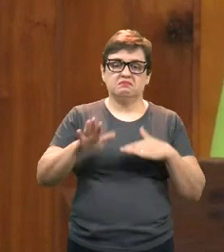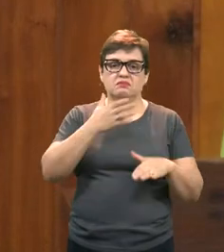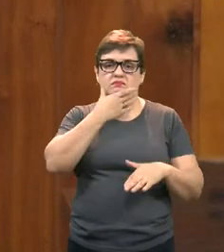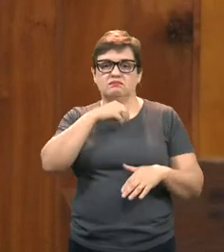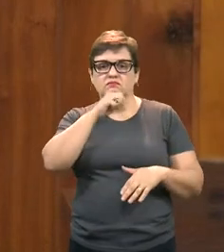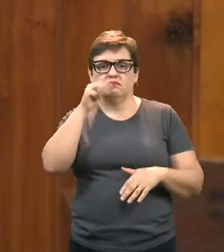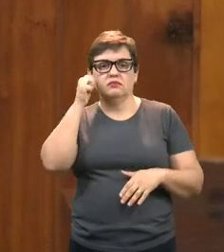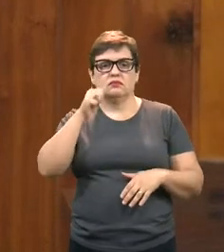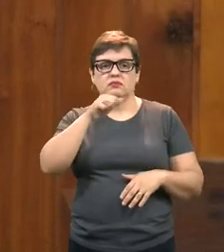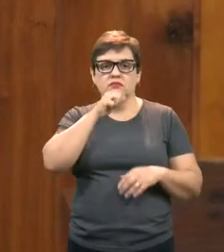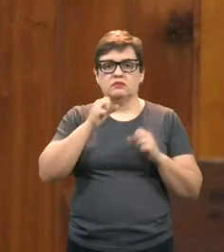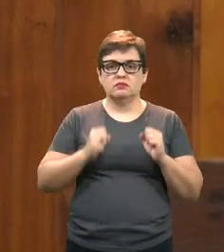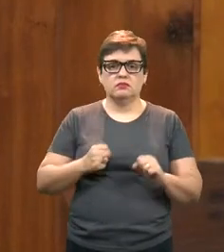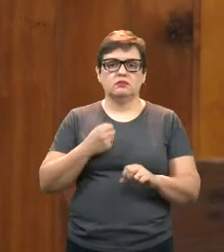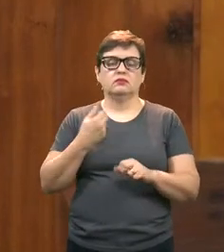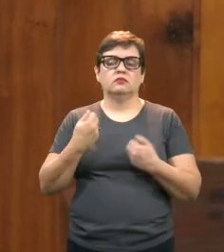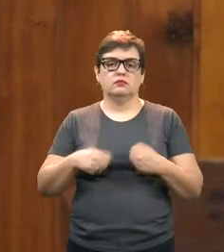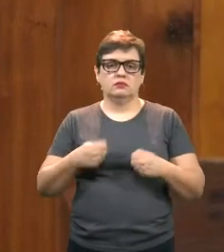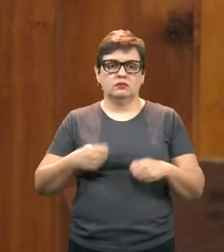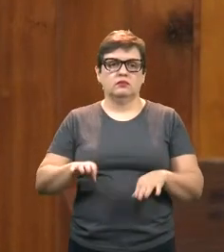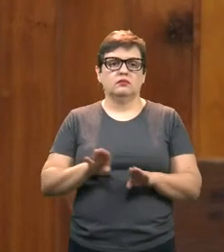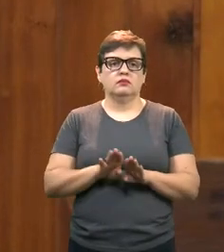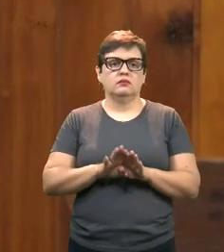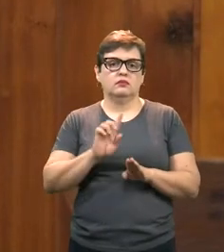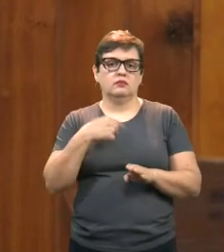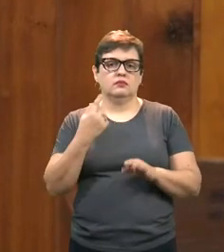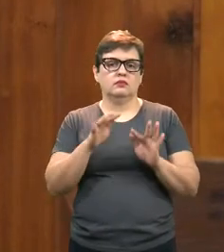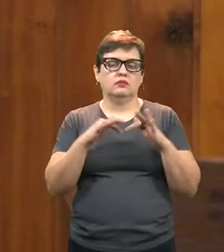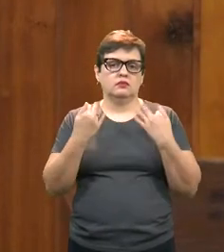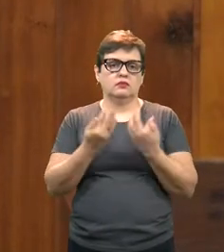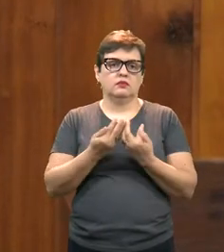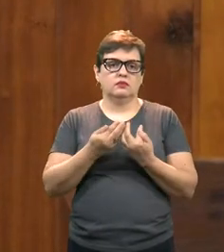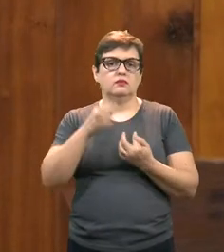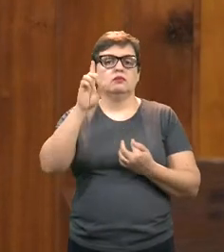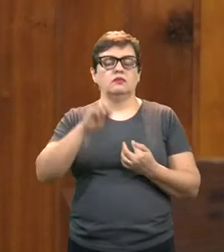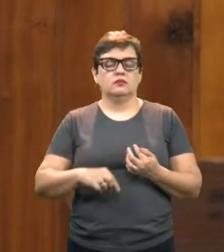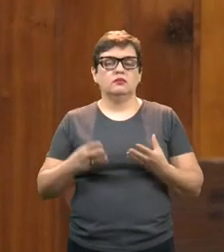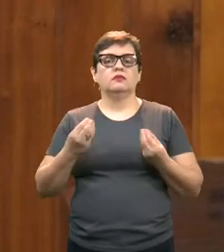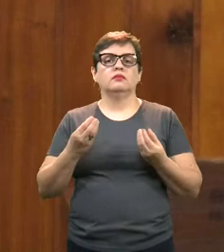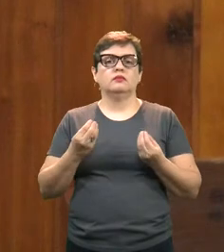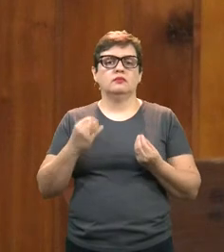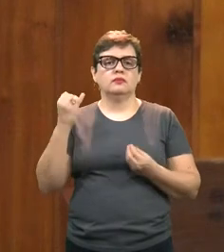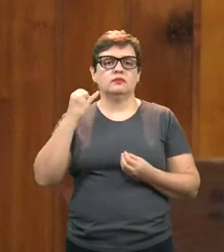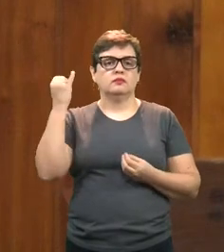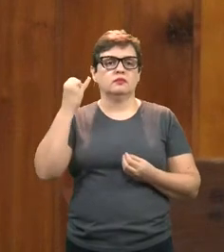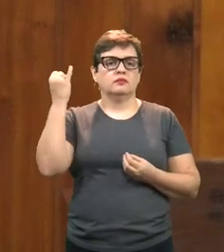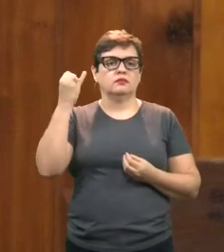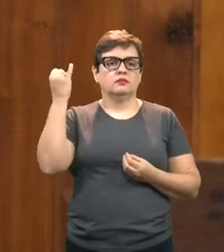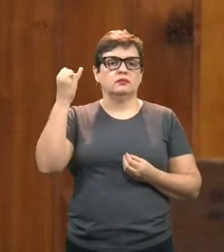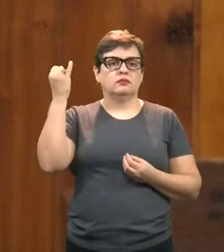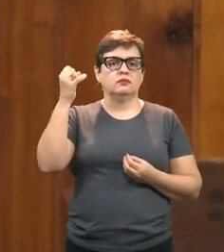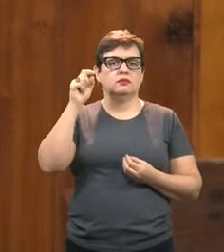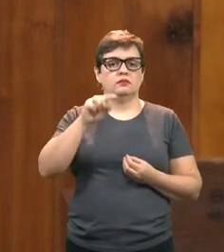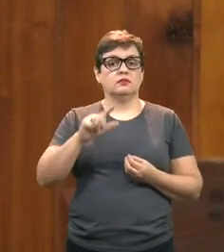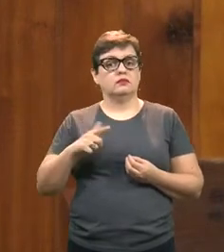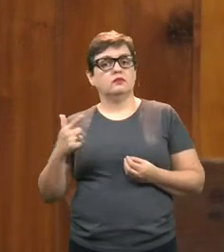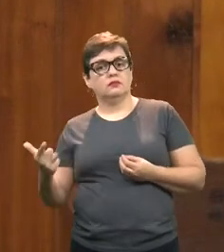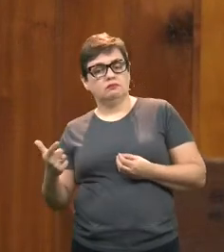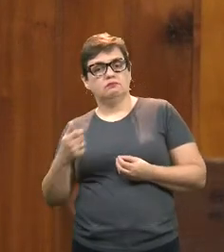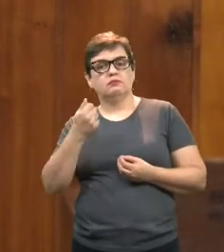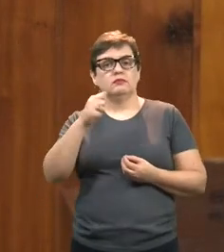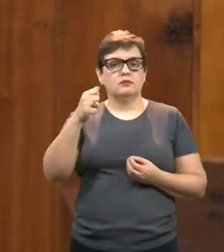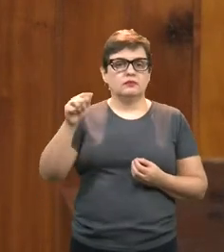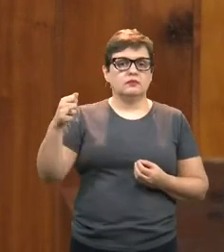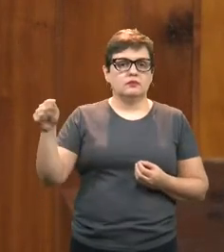nossos familiares. Então, é de extrema importância essa outra